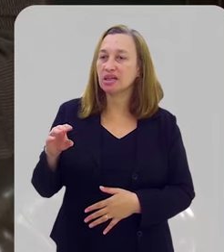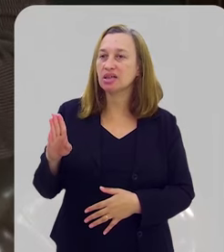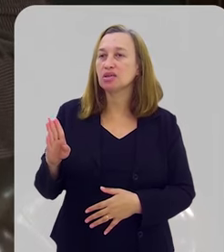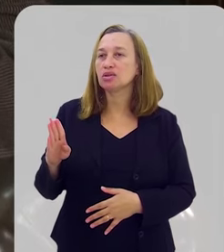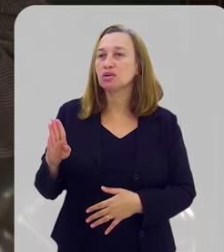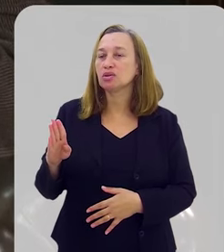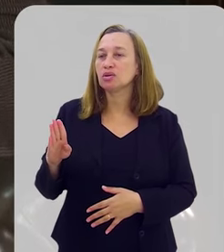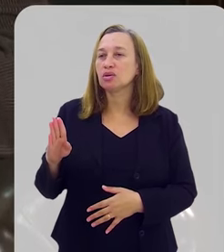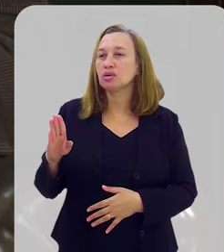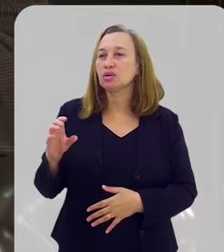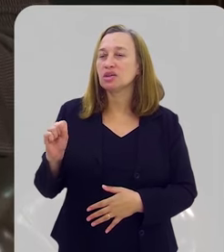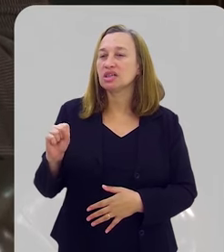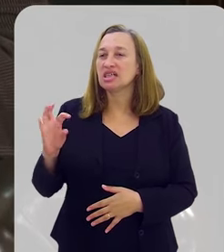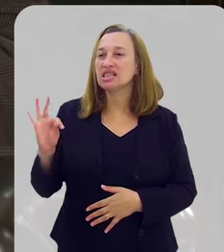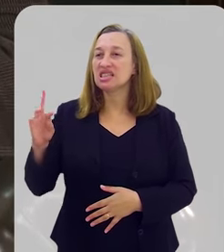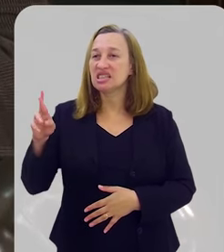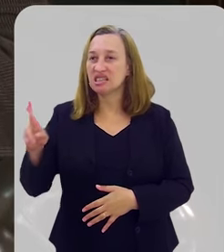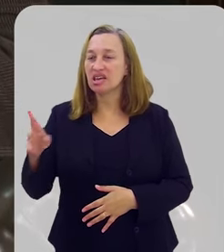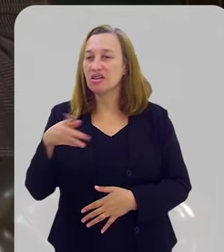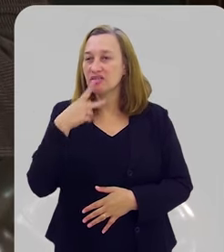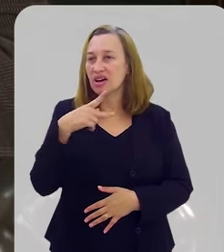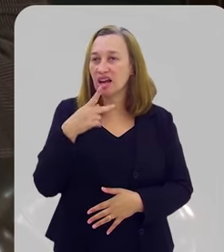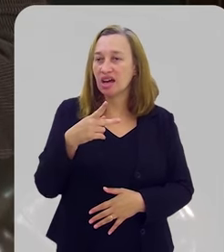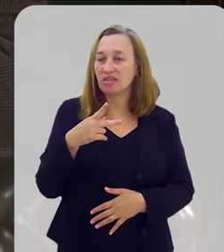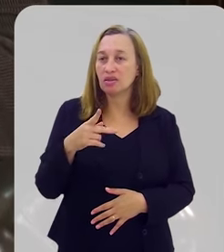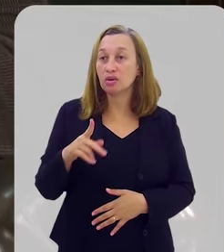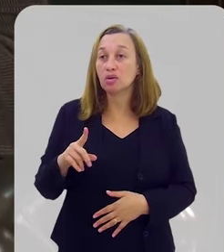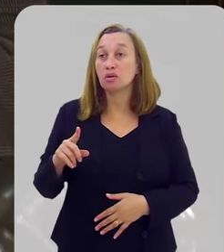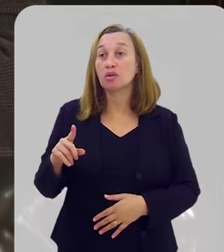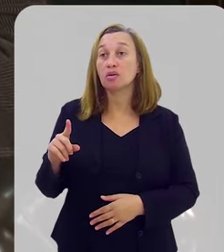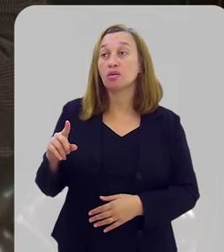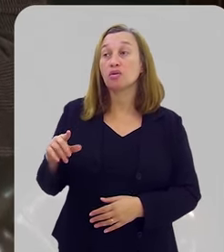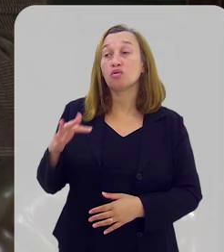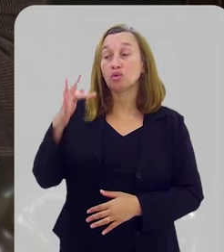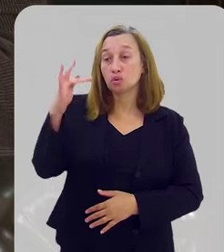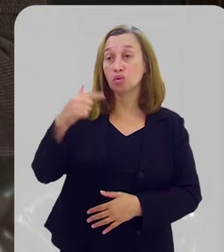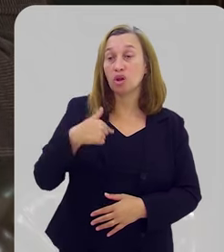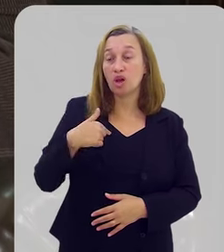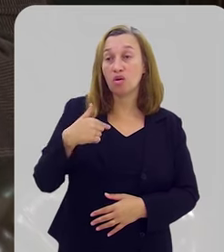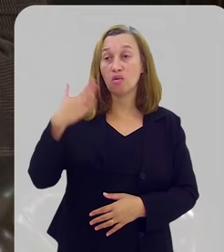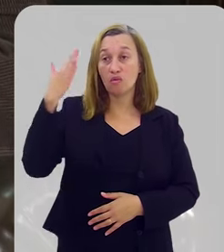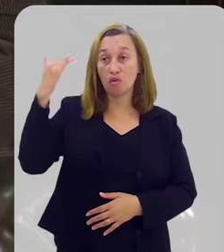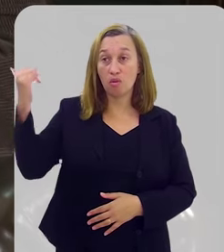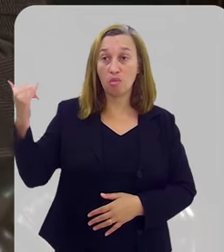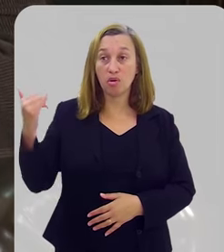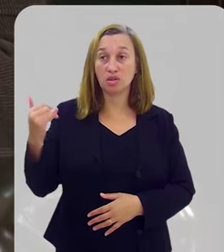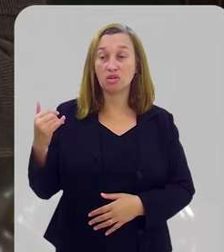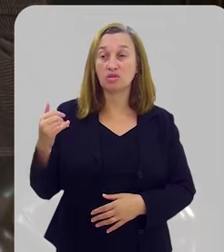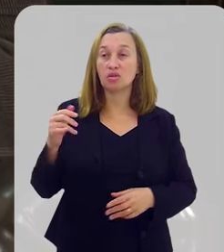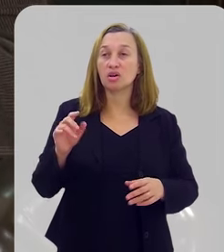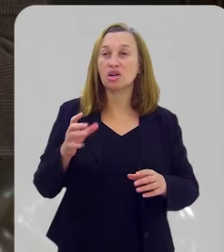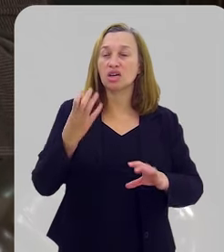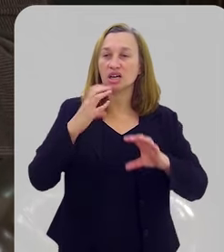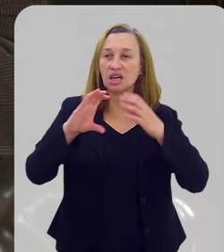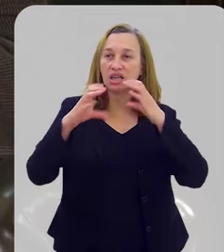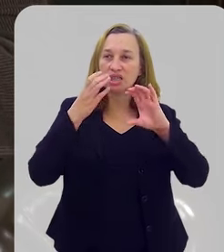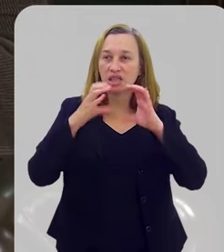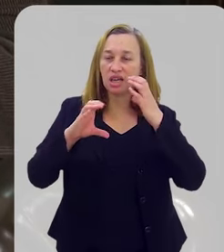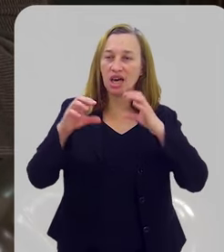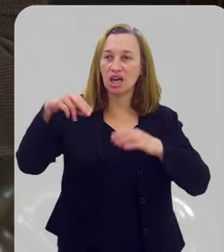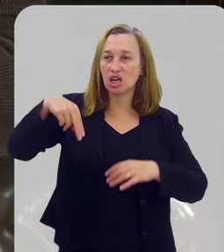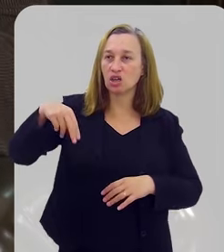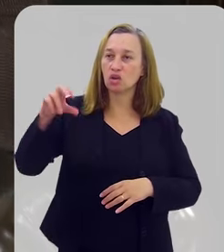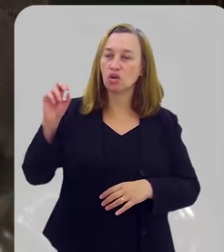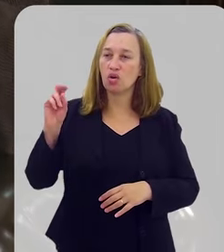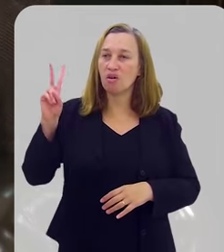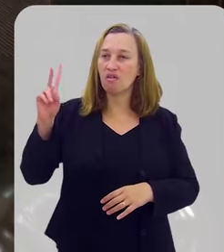sister, e que ela falava que quando ela fosse famosa, ela precisava cantar em Nova York. Sim.